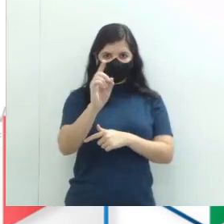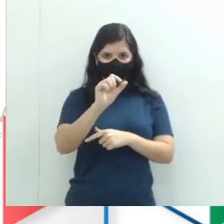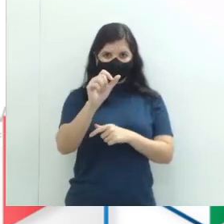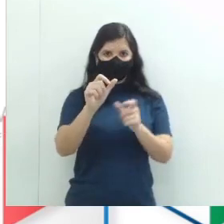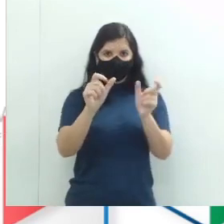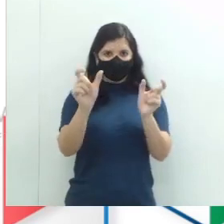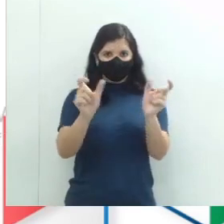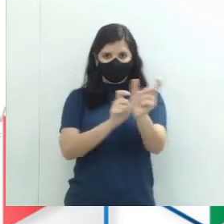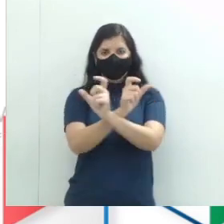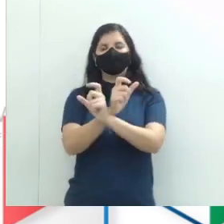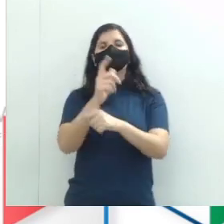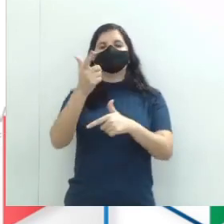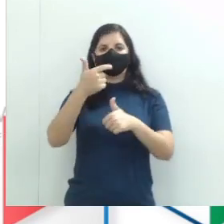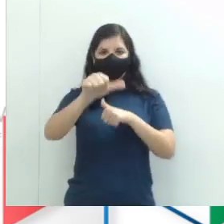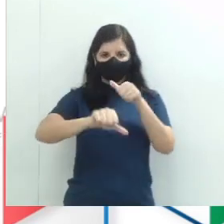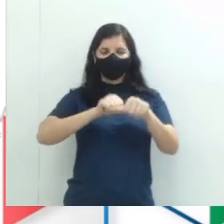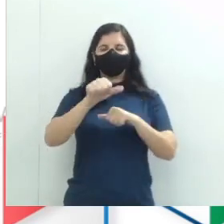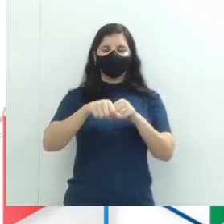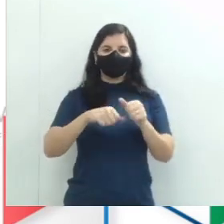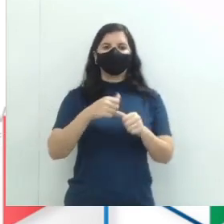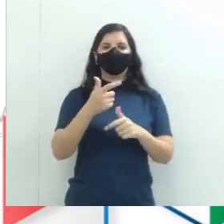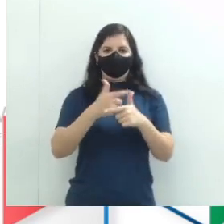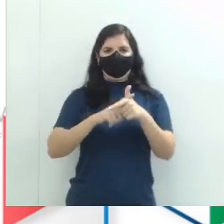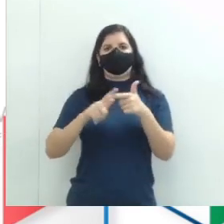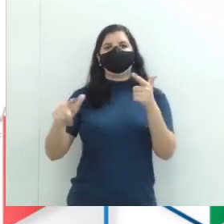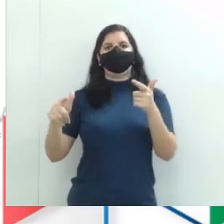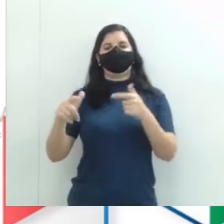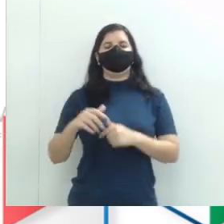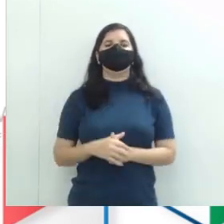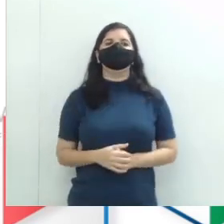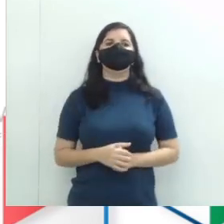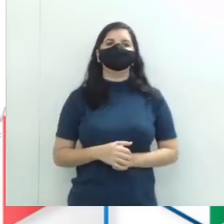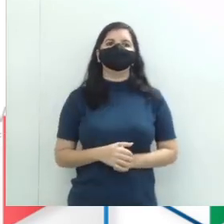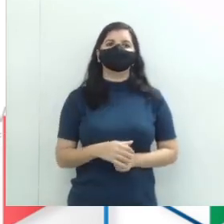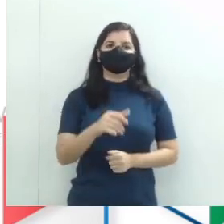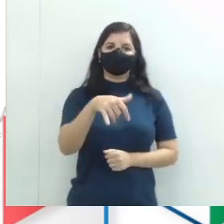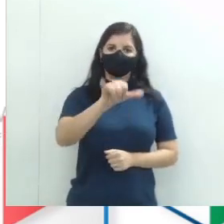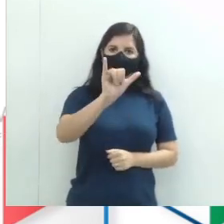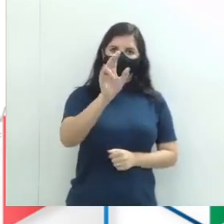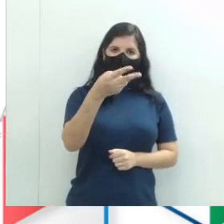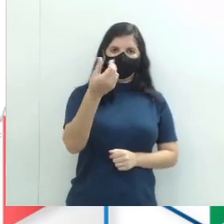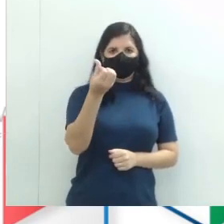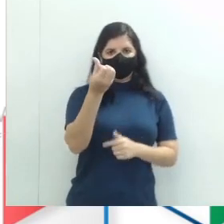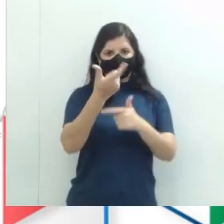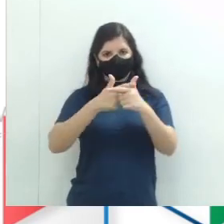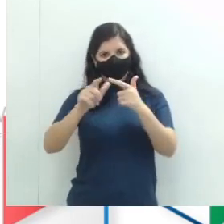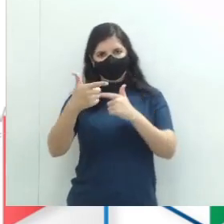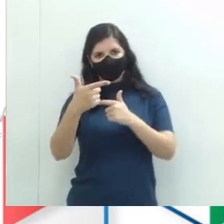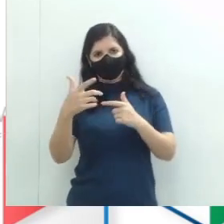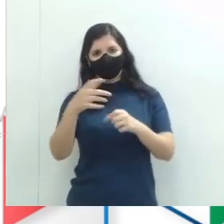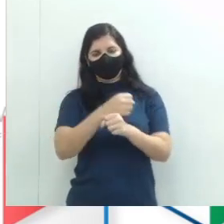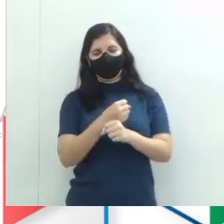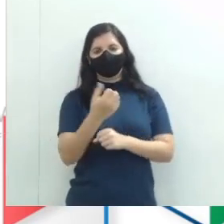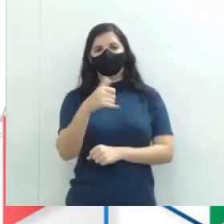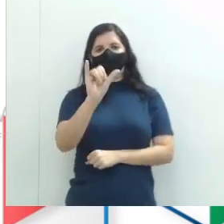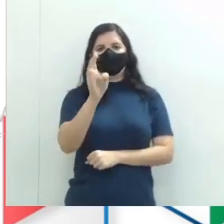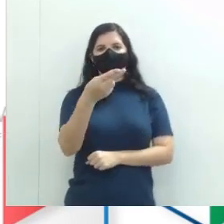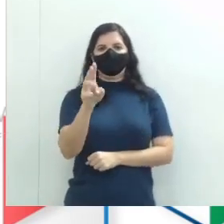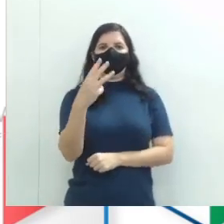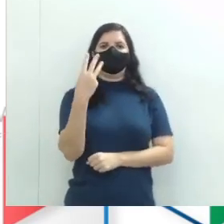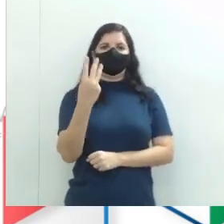mudou o membro, muda a operação ou o sinal, dependendo do que vai ocorrer, tá? Y vai ser 6 dividido por 2, y igual